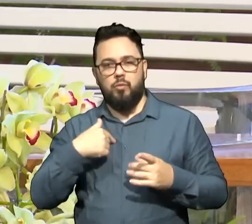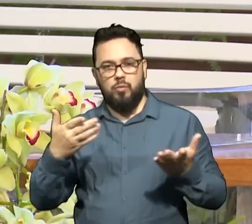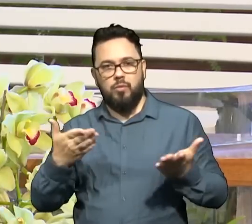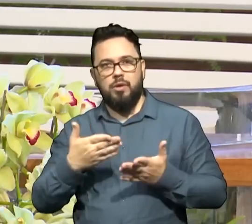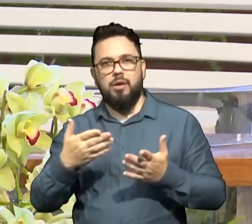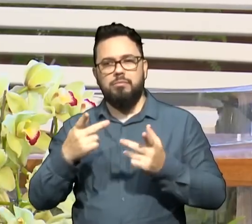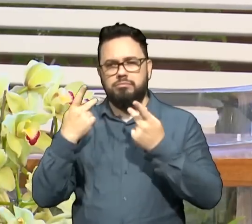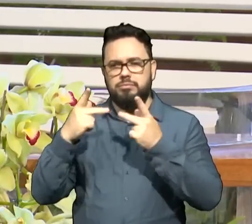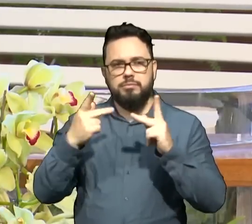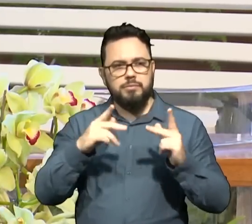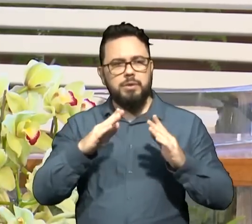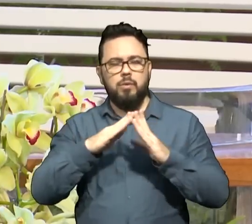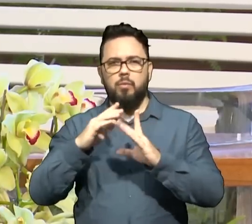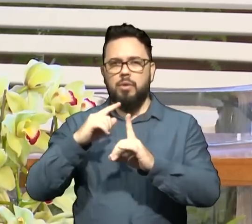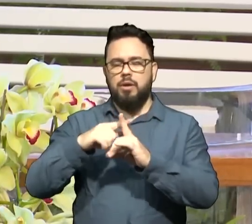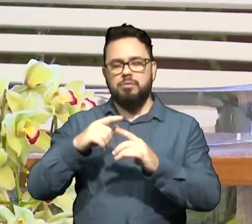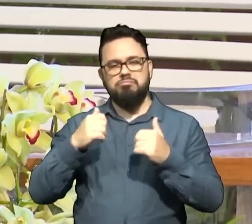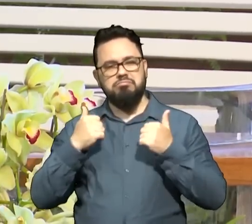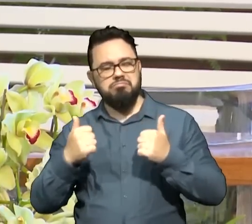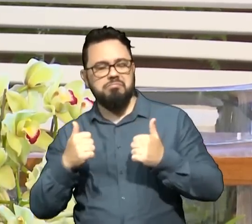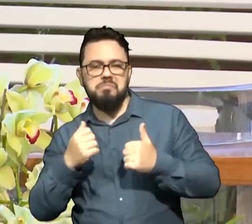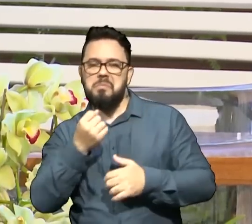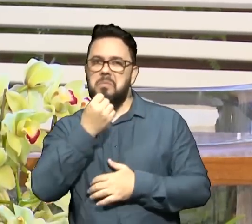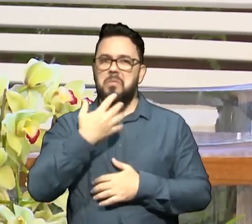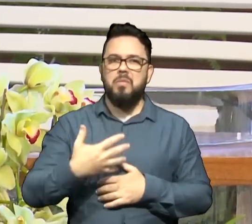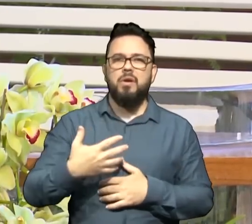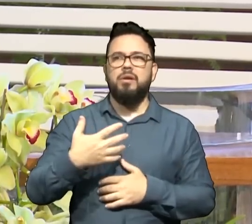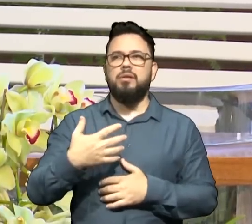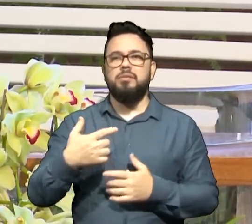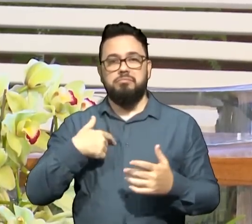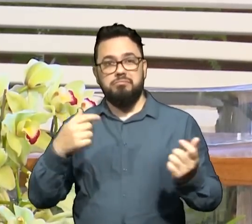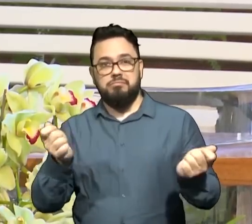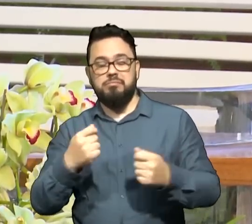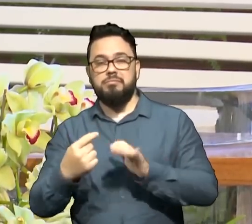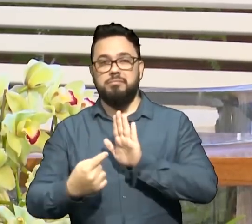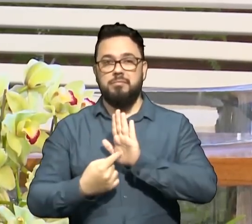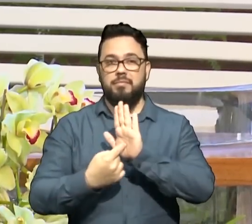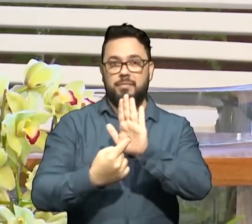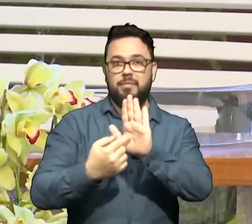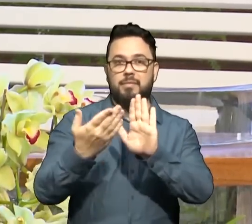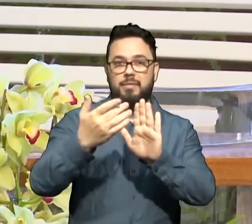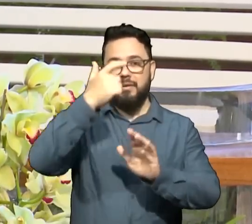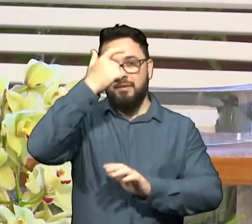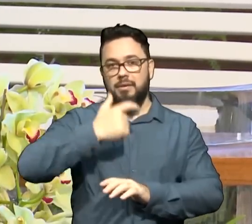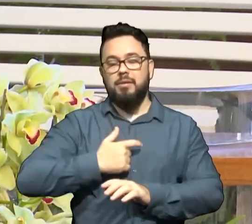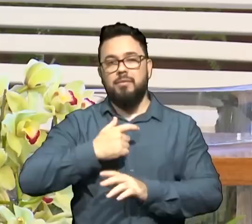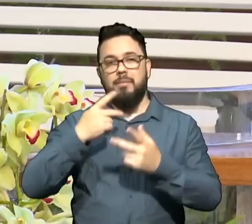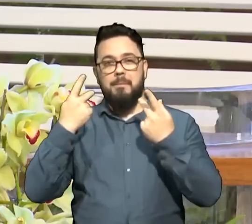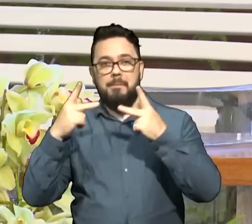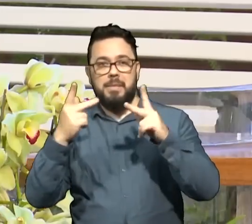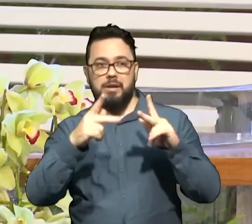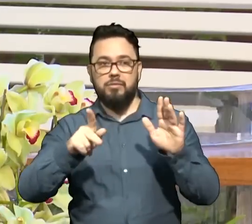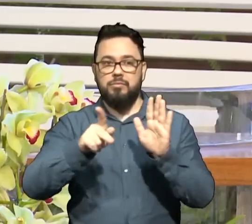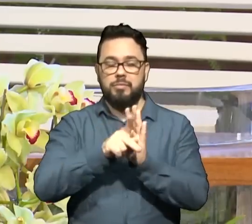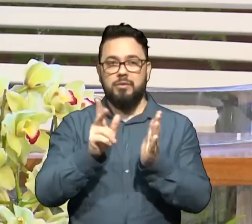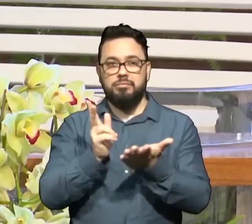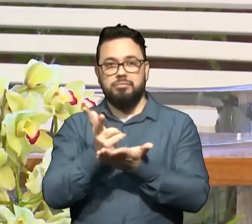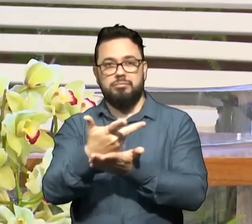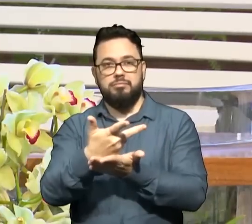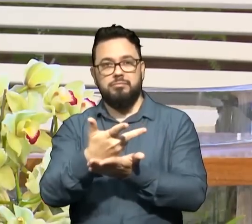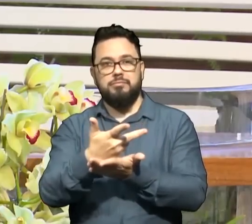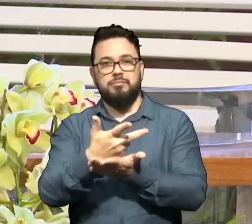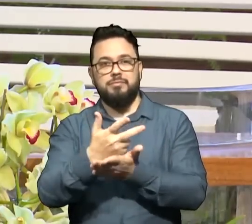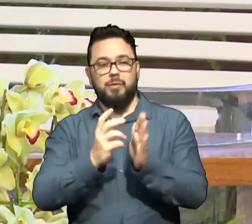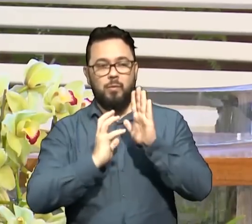igreja confortável tendo o prazer de ser apresentado como um pregador da Igreja Adventista cantando com o